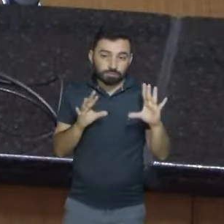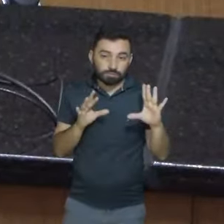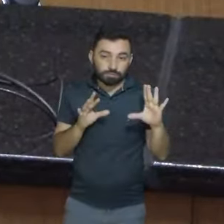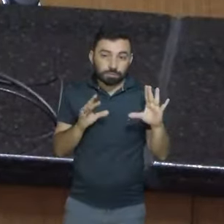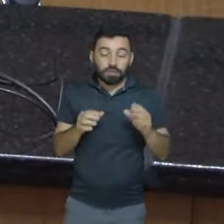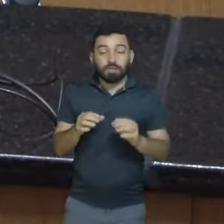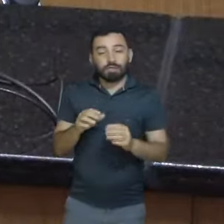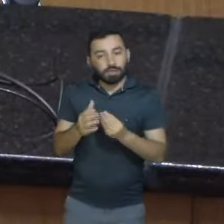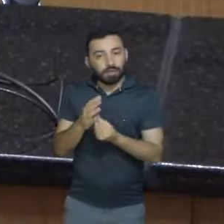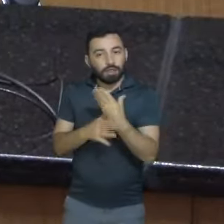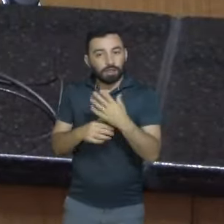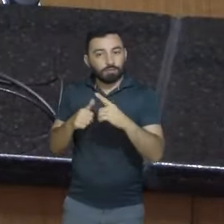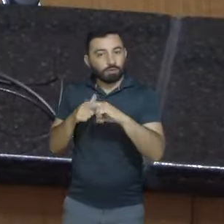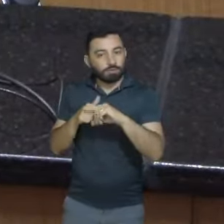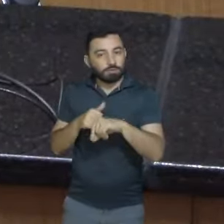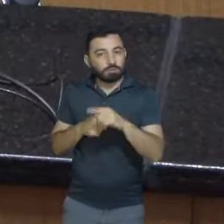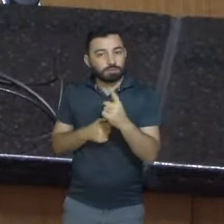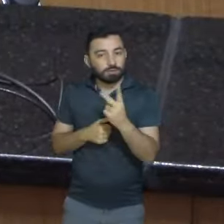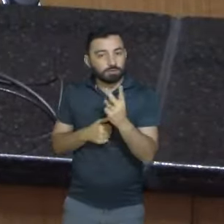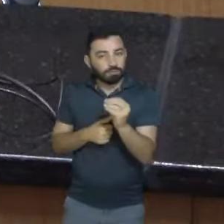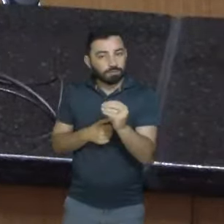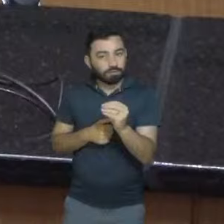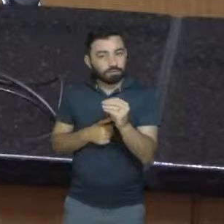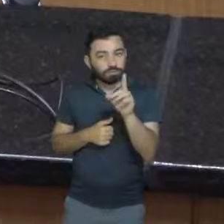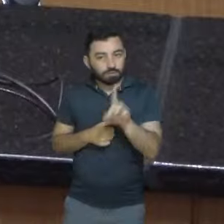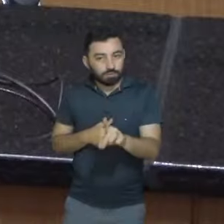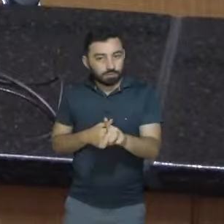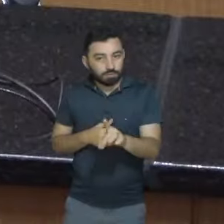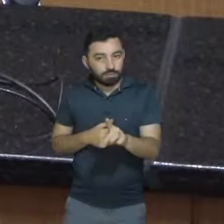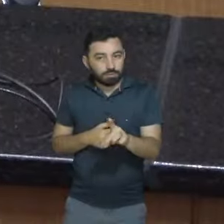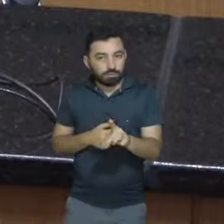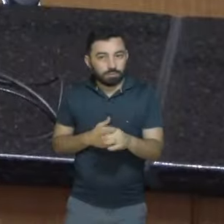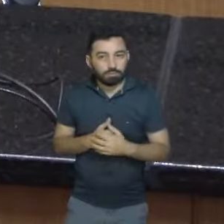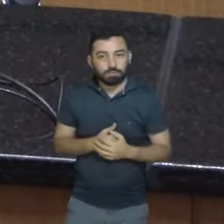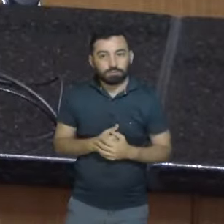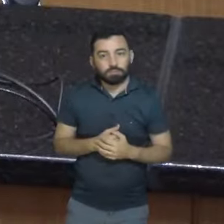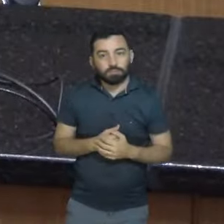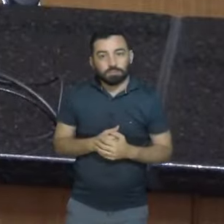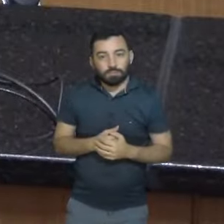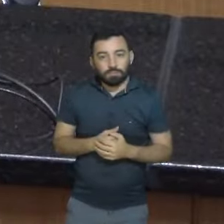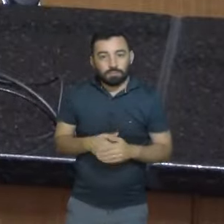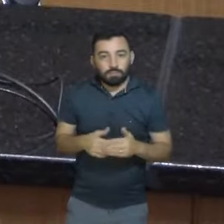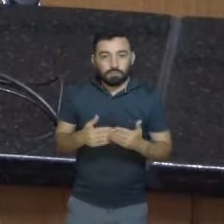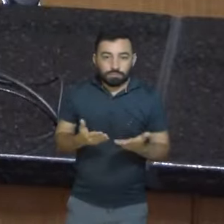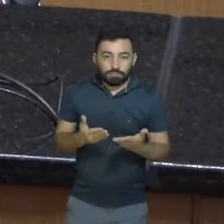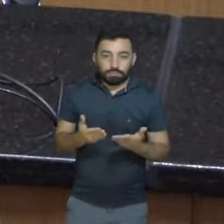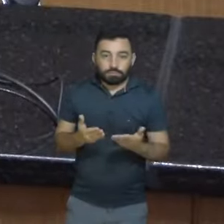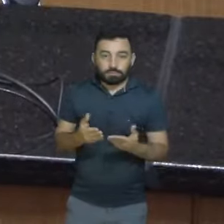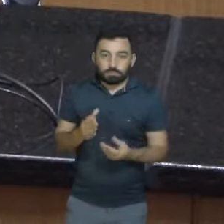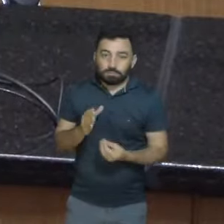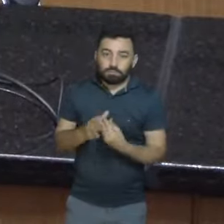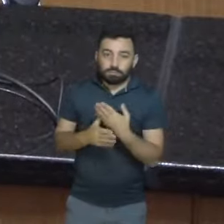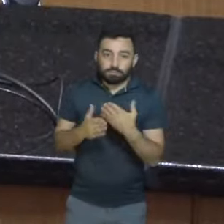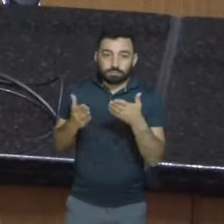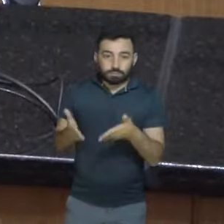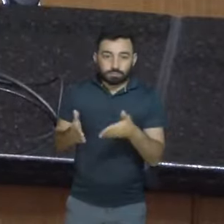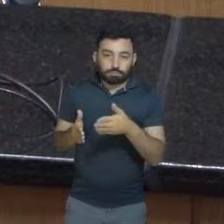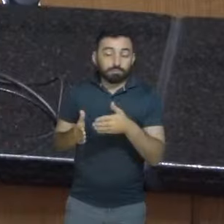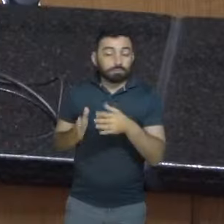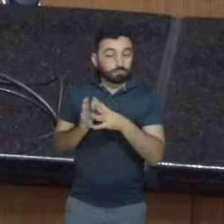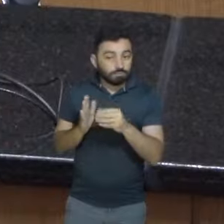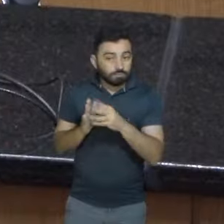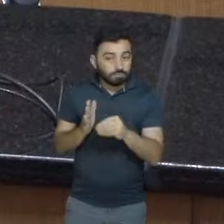artigo 120D da Constituição, 120C da Constituição do Estado, onde nós criamos essa modalidade de